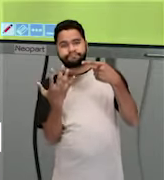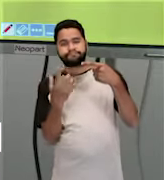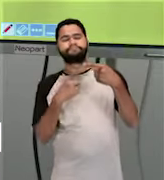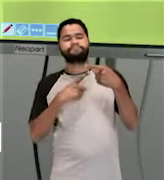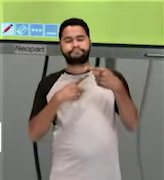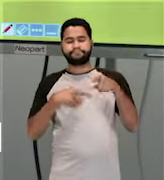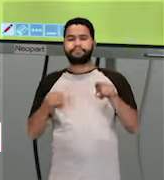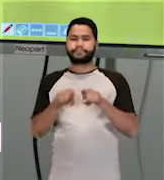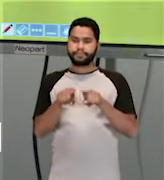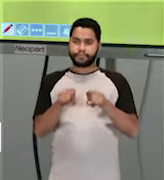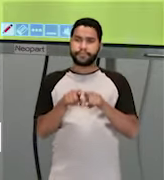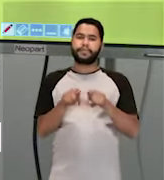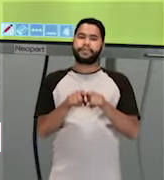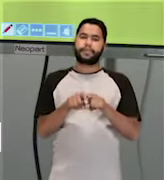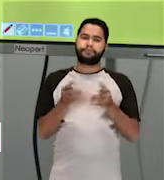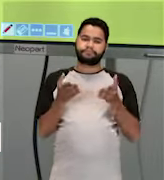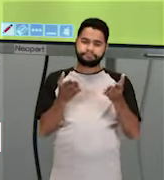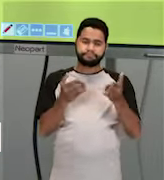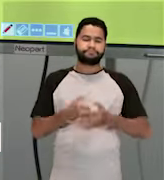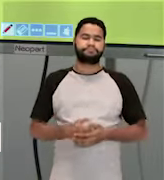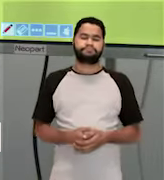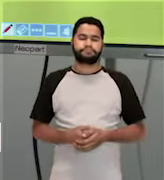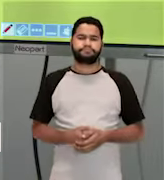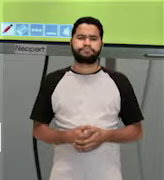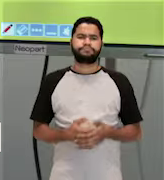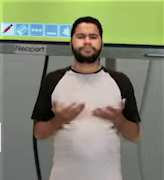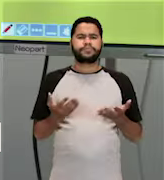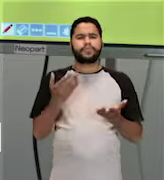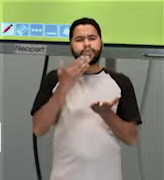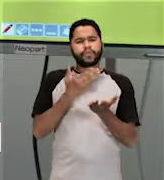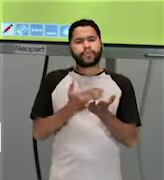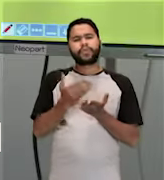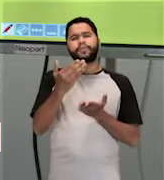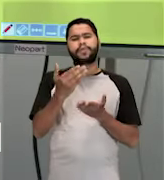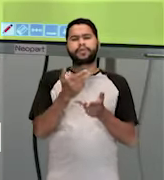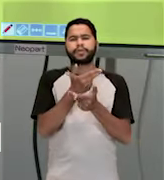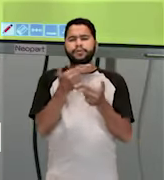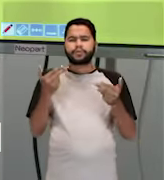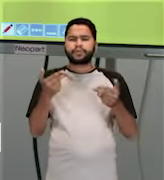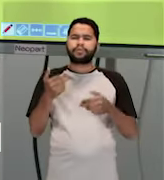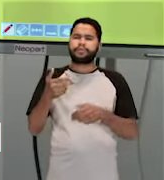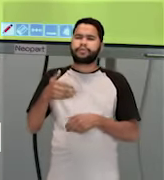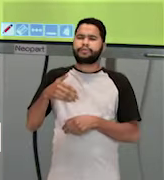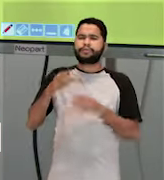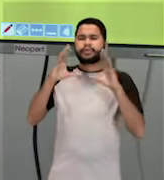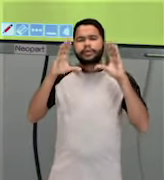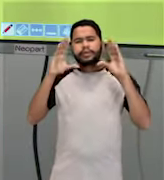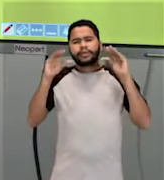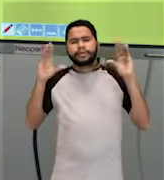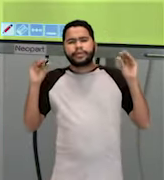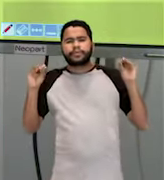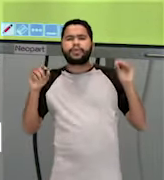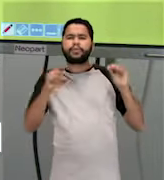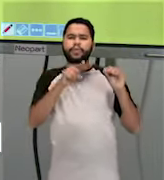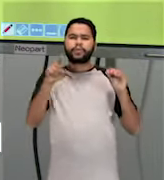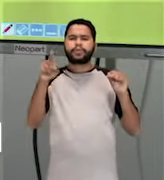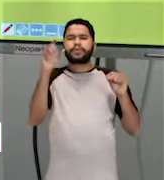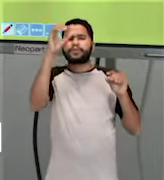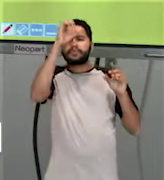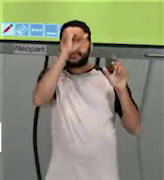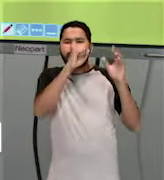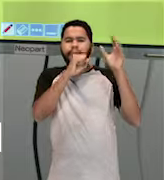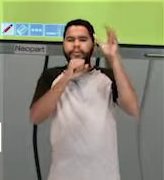peso muito grande na sua vida, tá? Então a gente vai começar com as coisas mais tranquilas, entendeu? Mais lúdica para vocês, para que